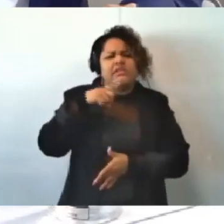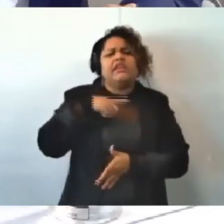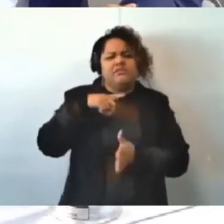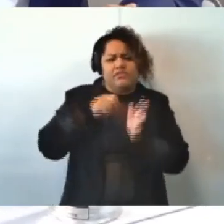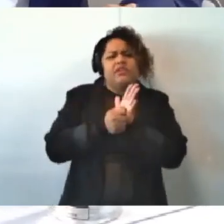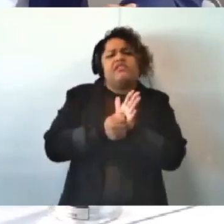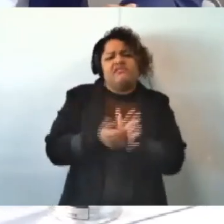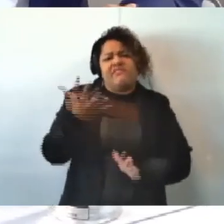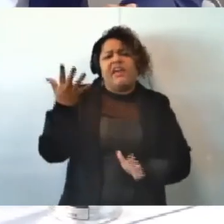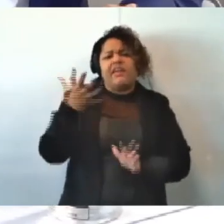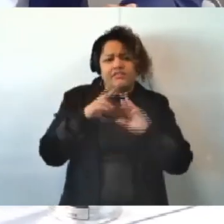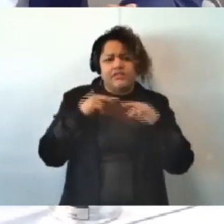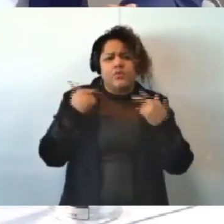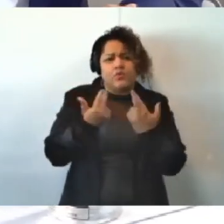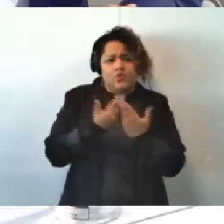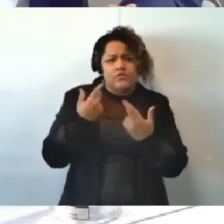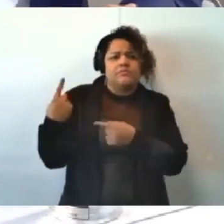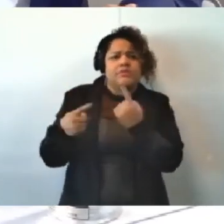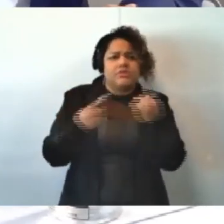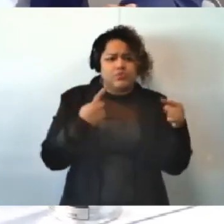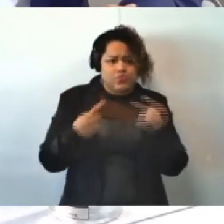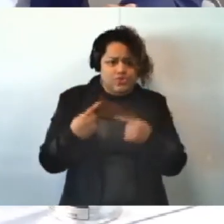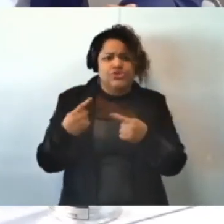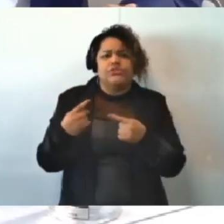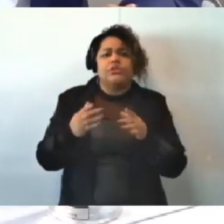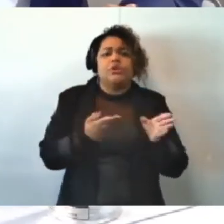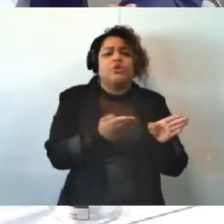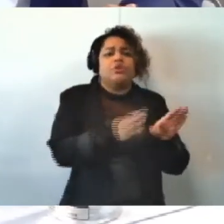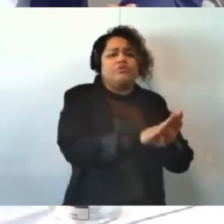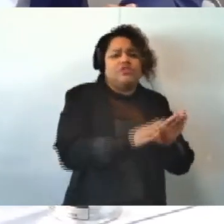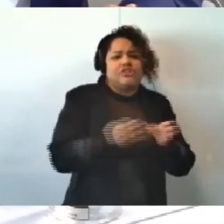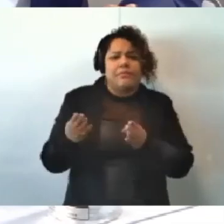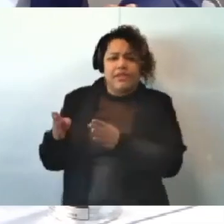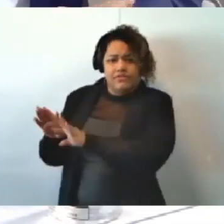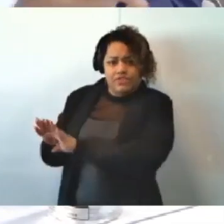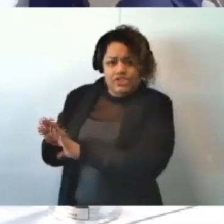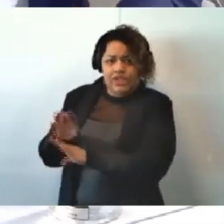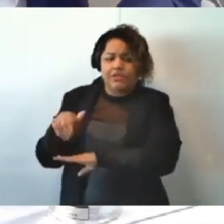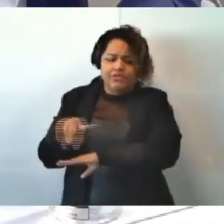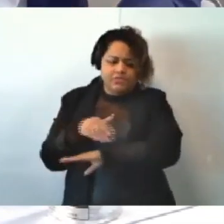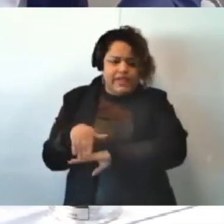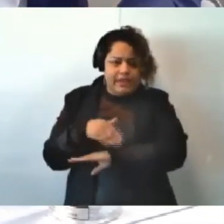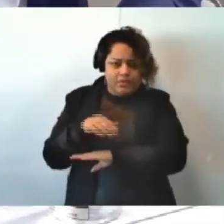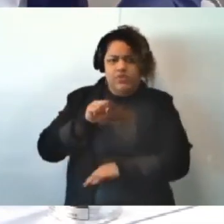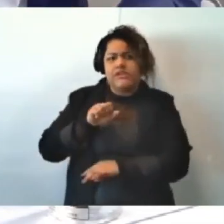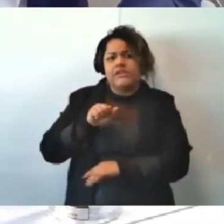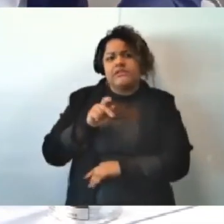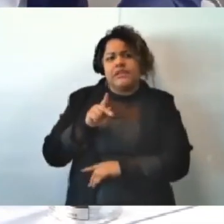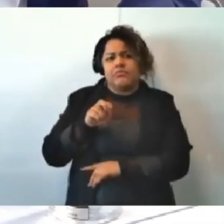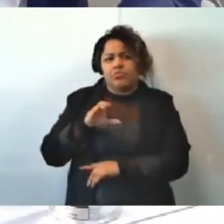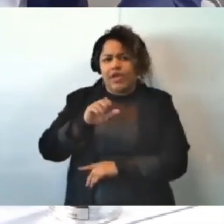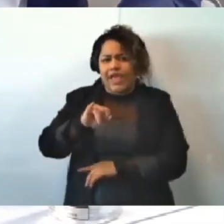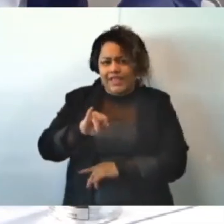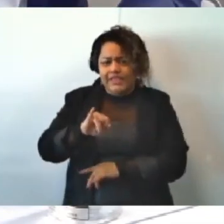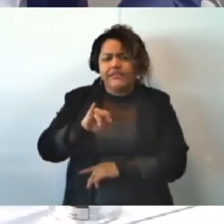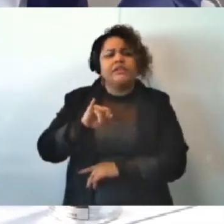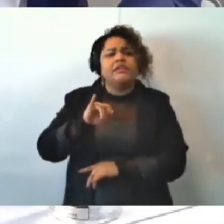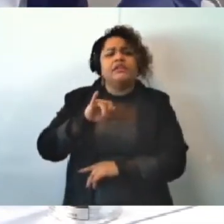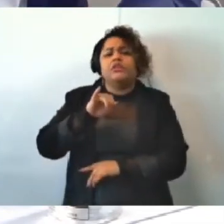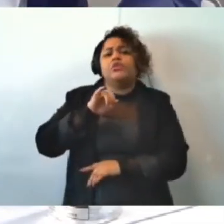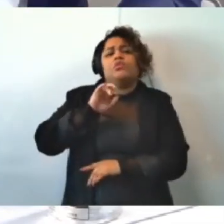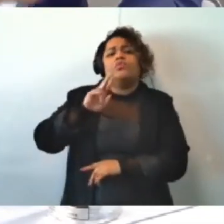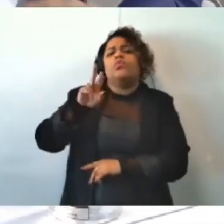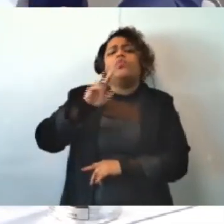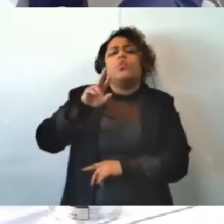verdade, o fechamento da rua Sapucaí não foi decidido, né, gente? Na verdade, essa obra, vamos dizer assim, ela não